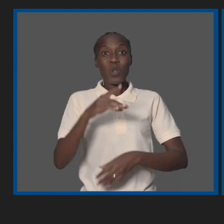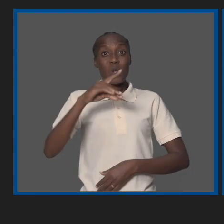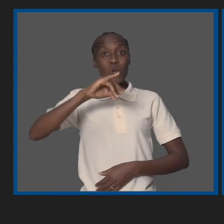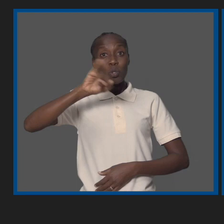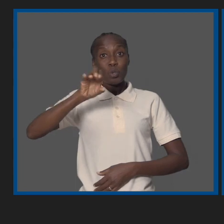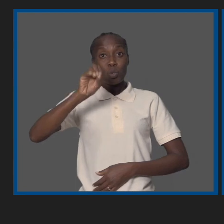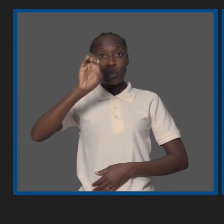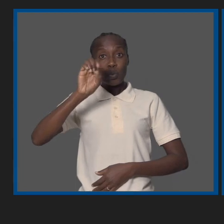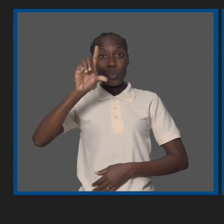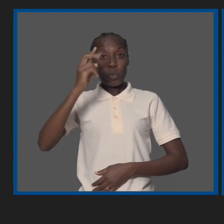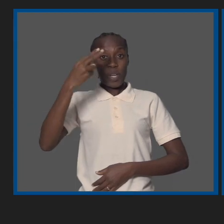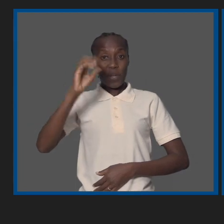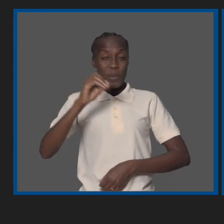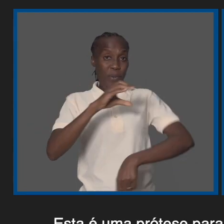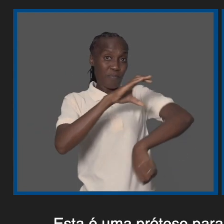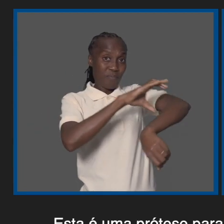tecnologia modular.